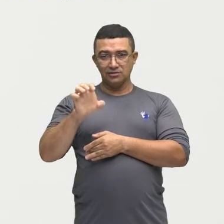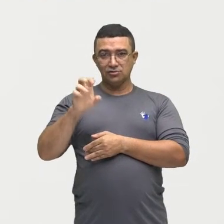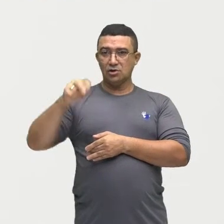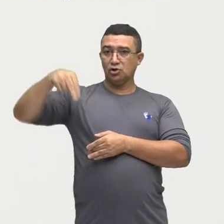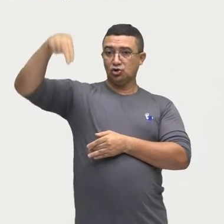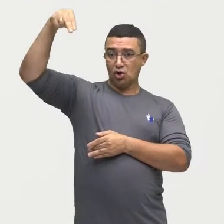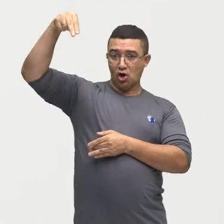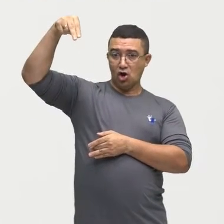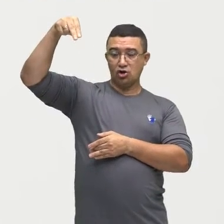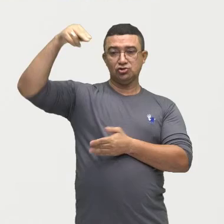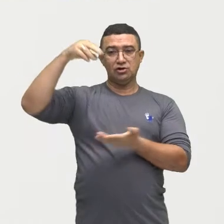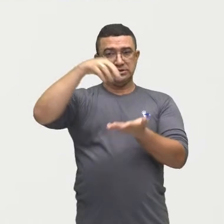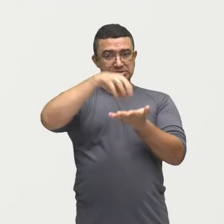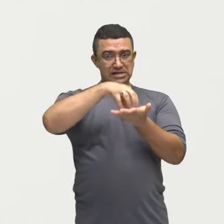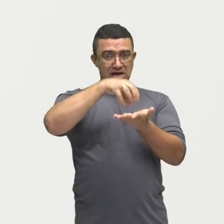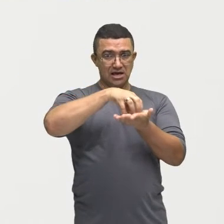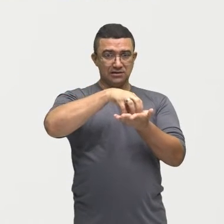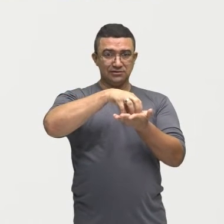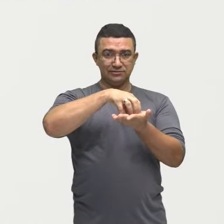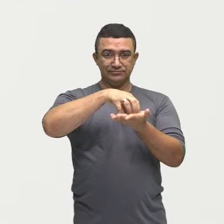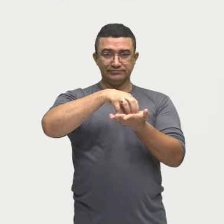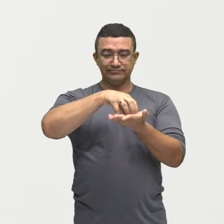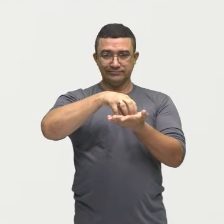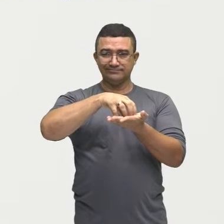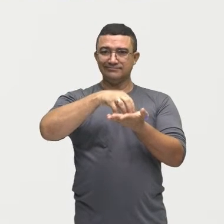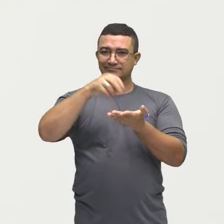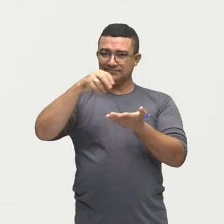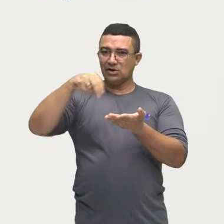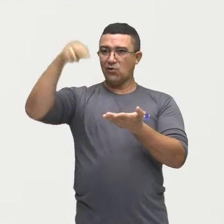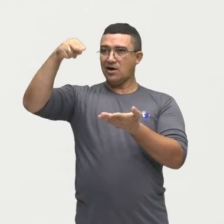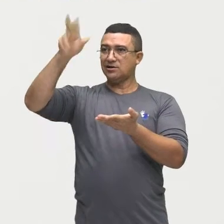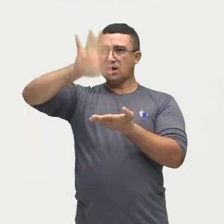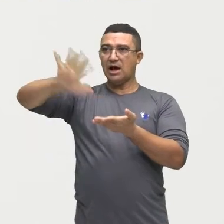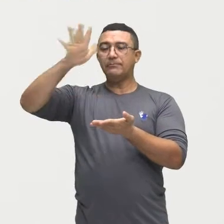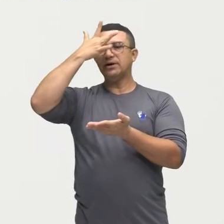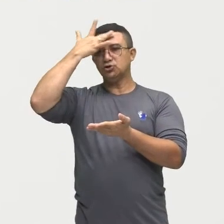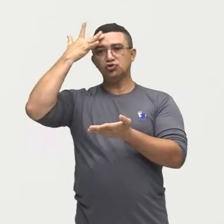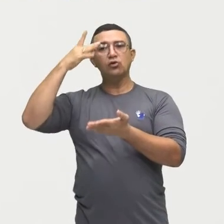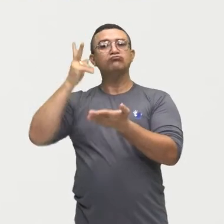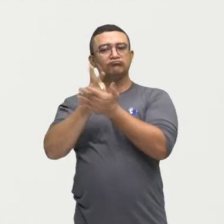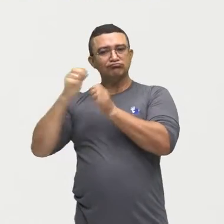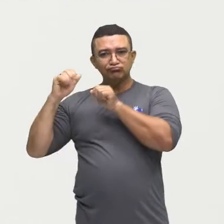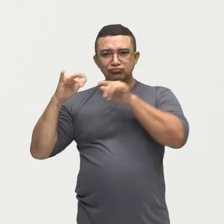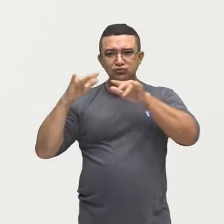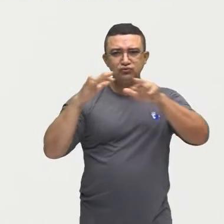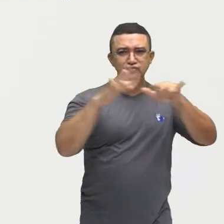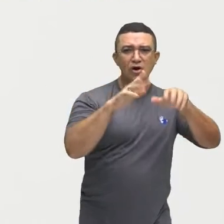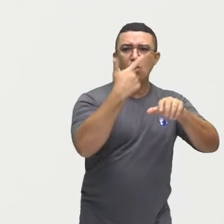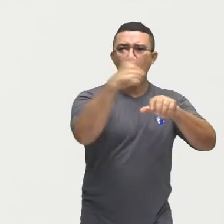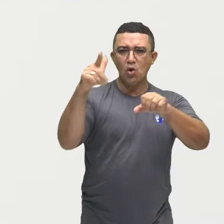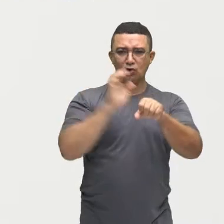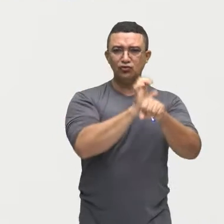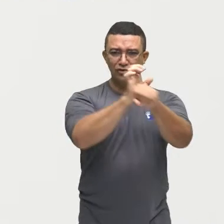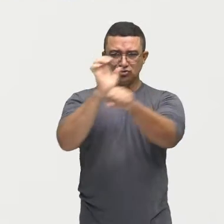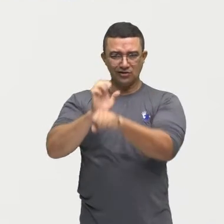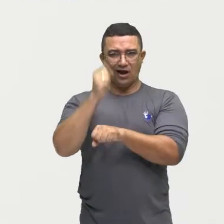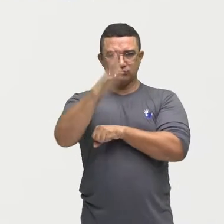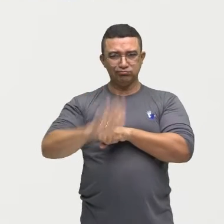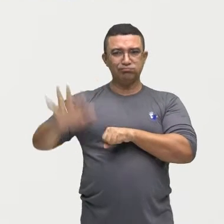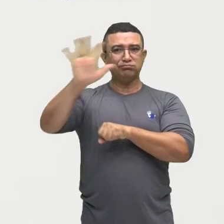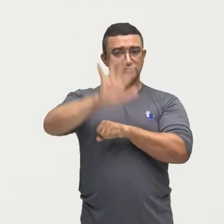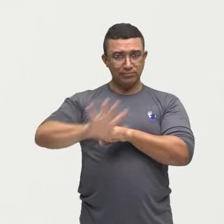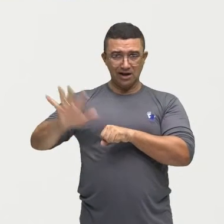região centro-oeste. Então essa região, a população migrando para outras partes aqui do